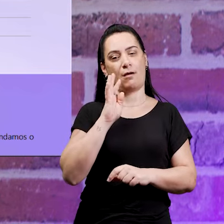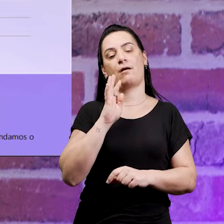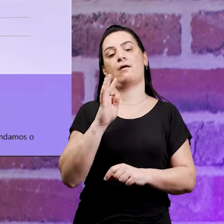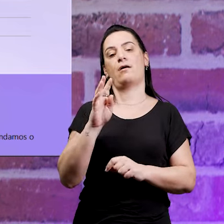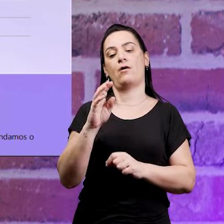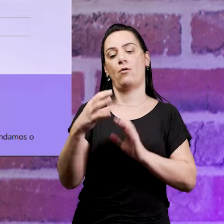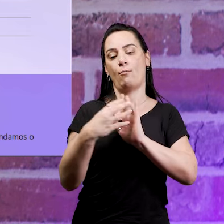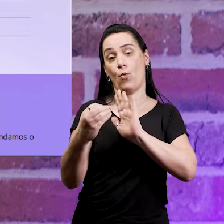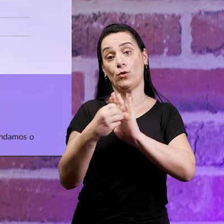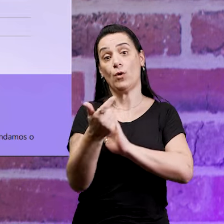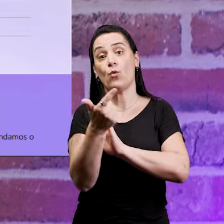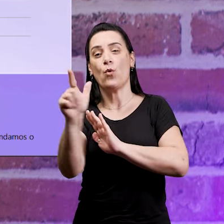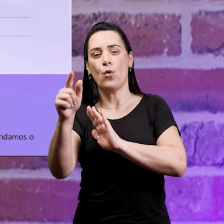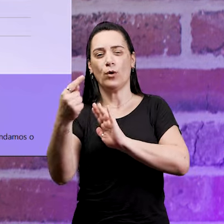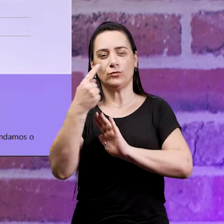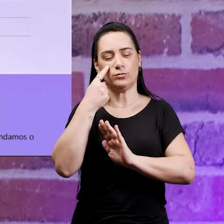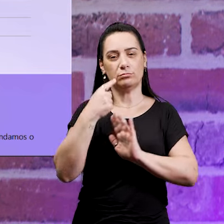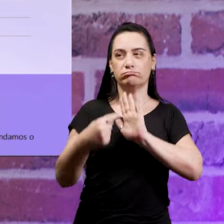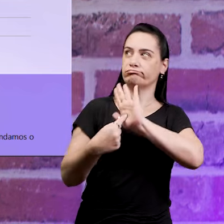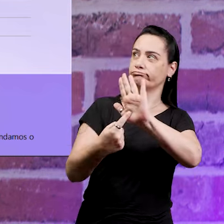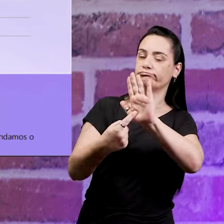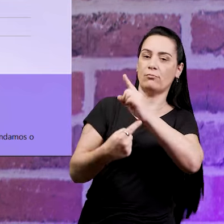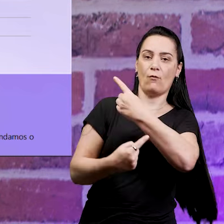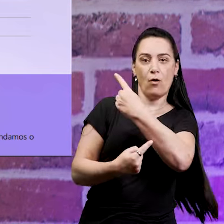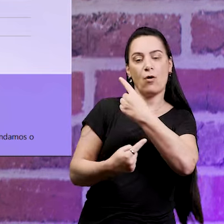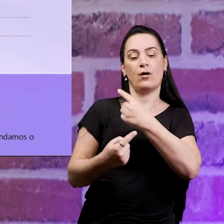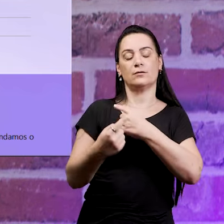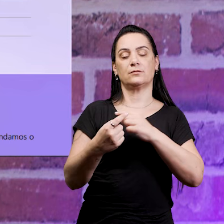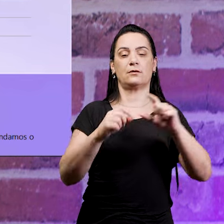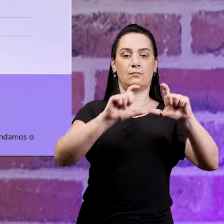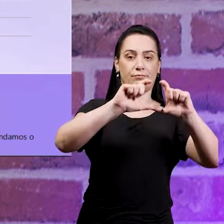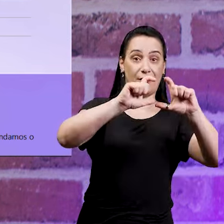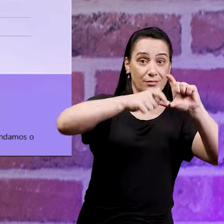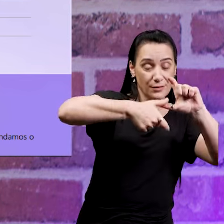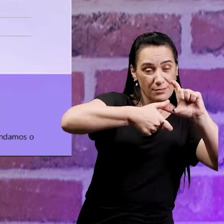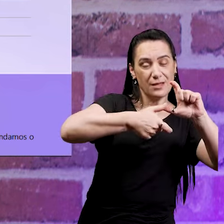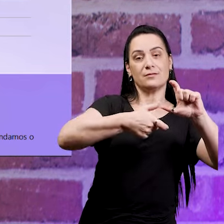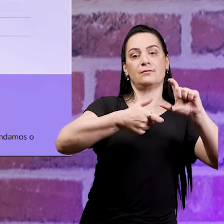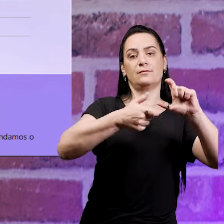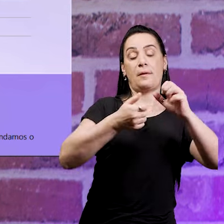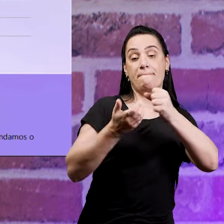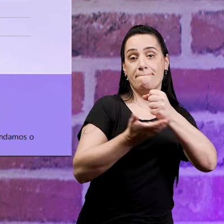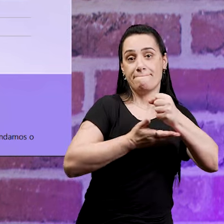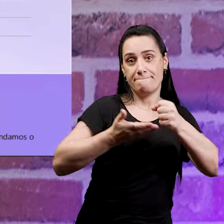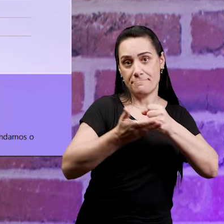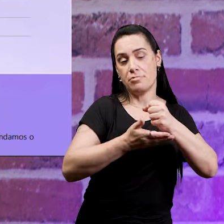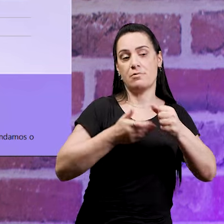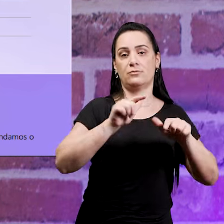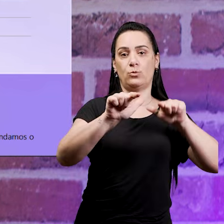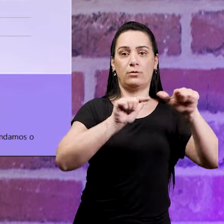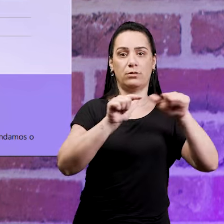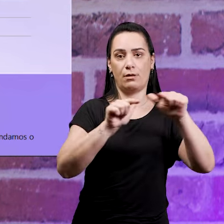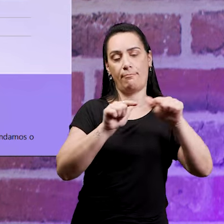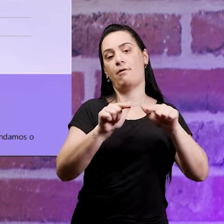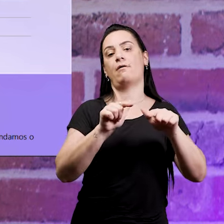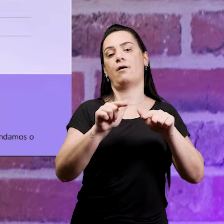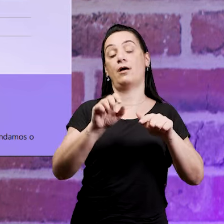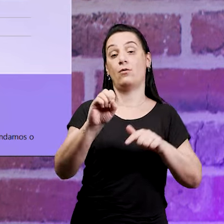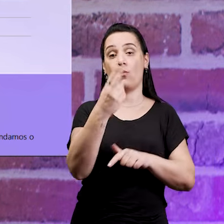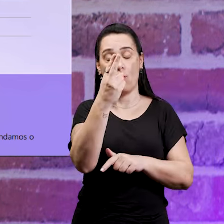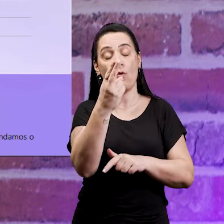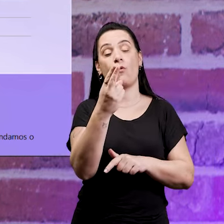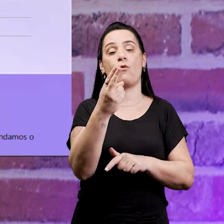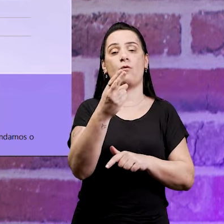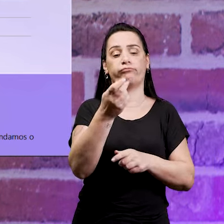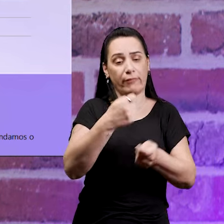começarem com as outras versões. Como eu estou mostrando aqui, já seria o 365 Business Basic, ou então o Standard, ou